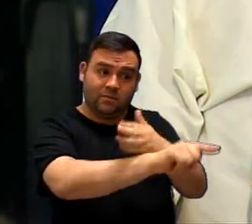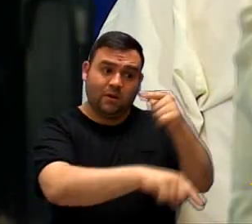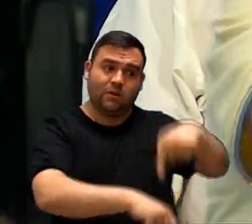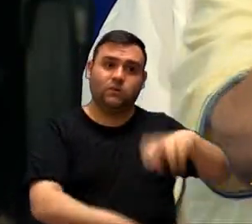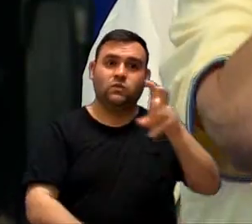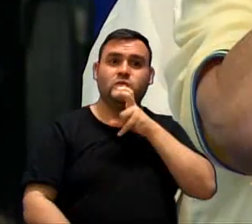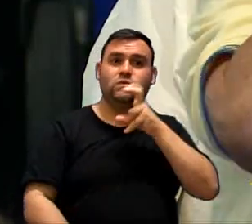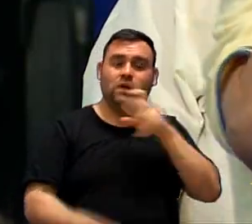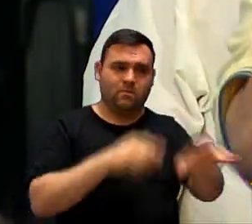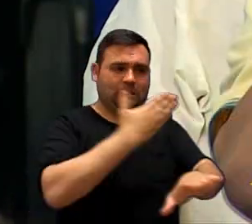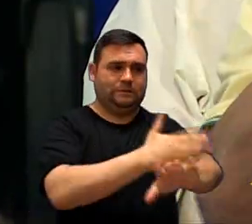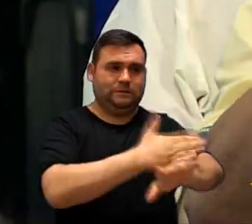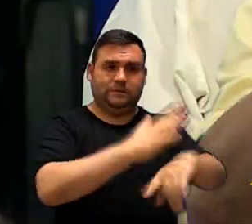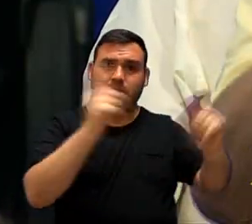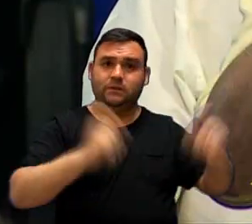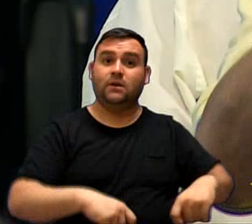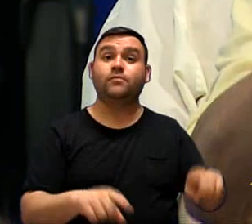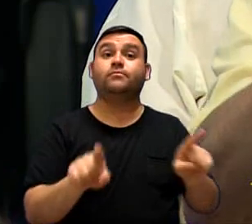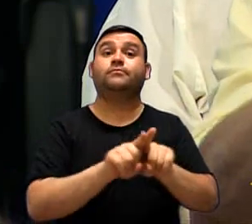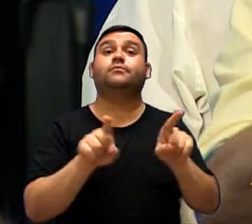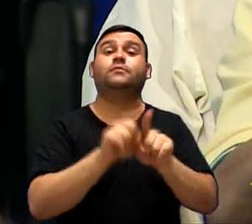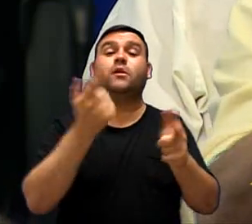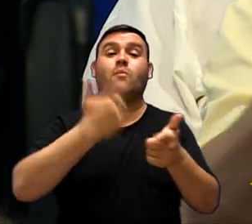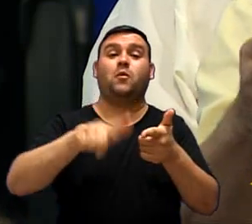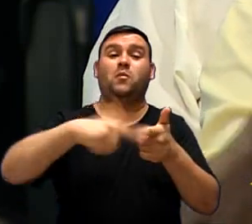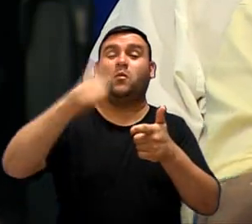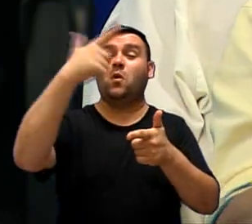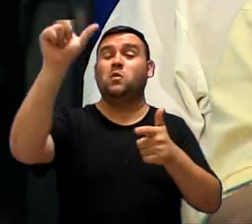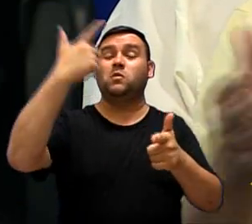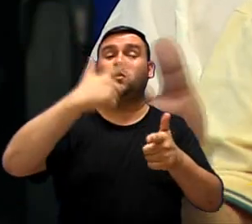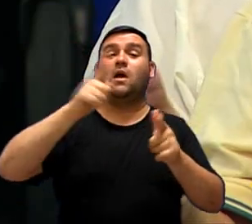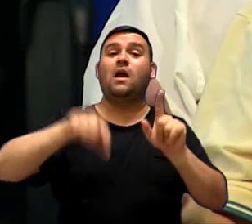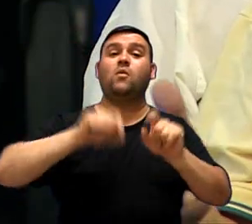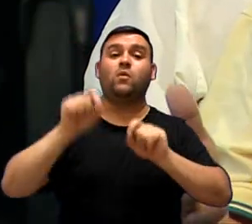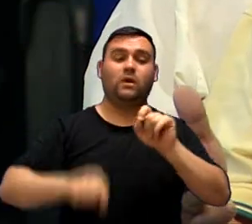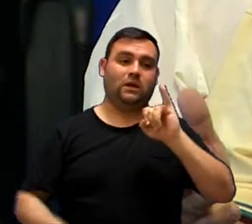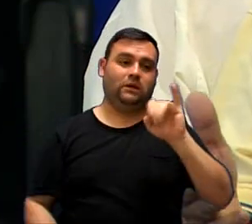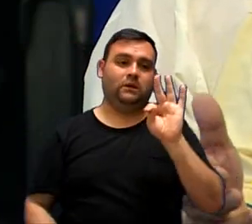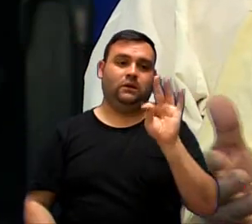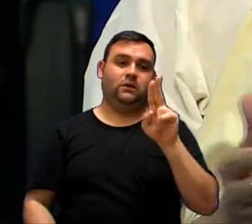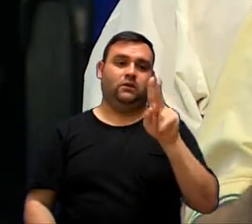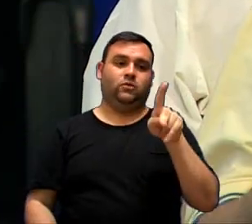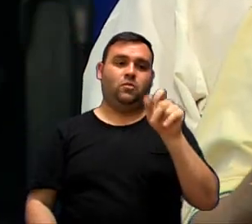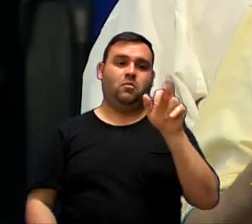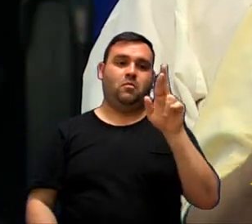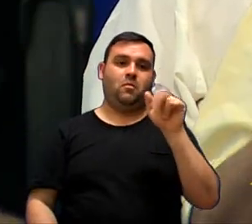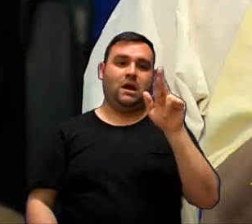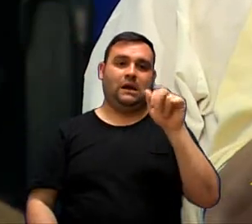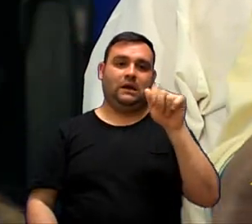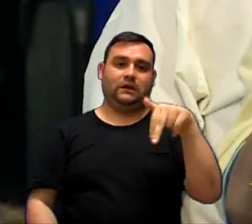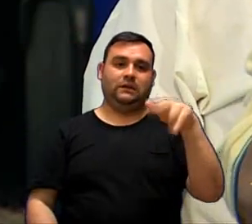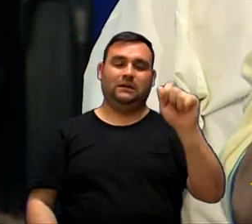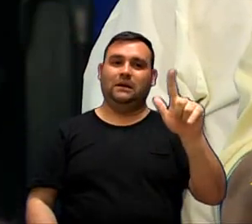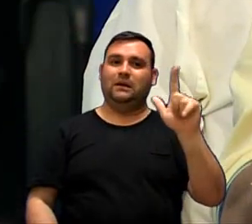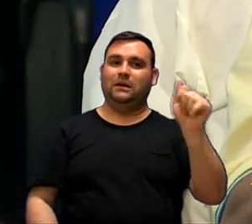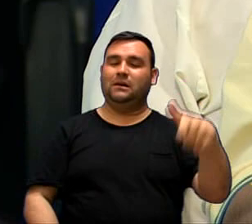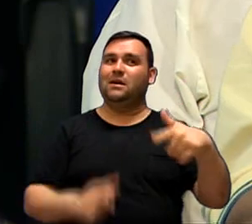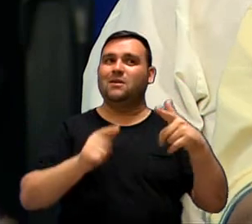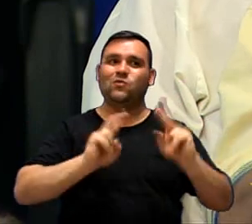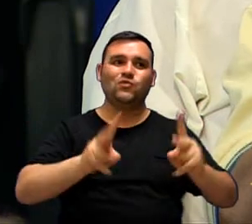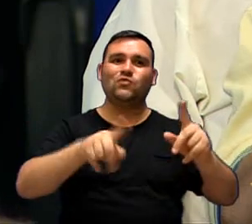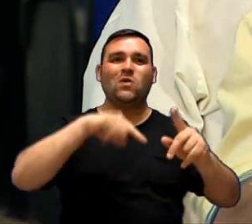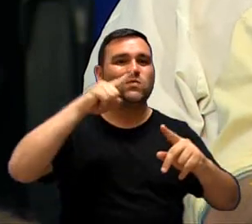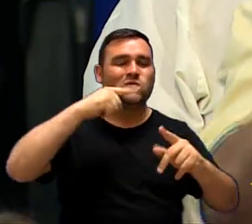sorocabanos. Outro problema terrível que tem para enfrentar é Itupararanga. Não dá mais para dilatar isso para